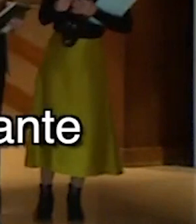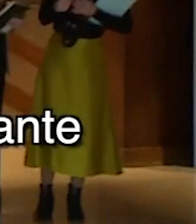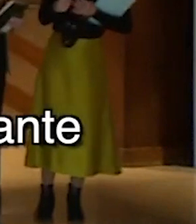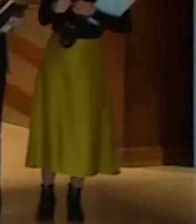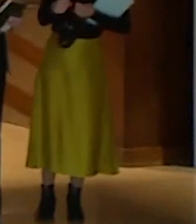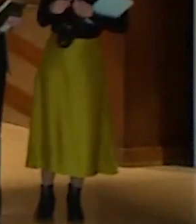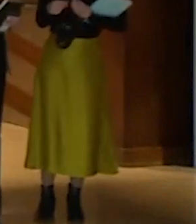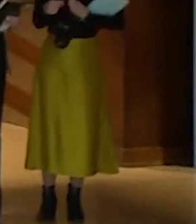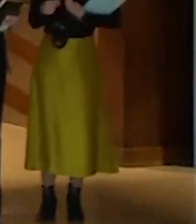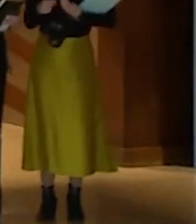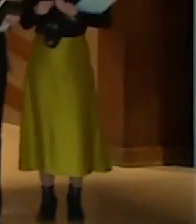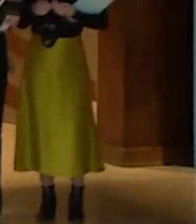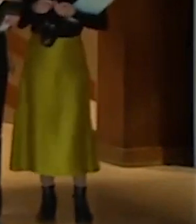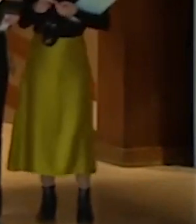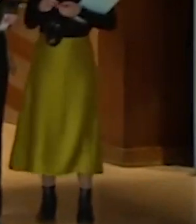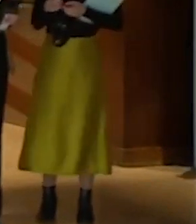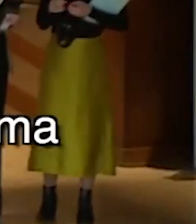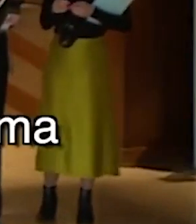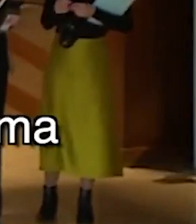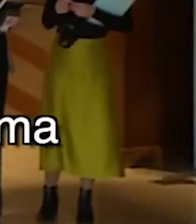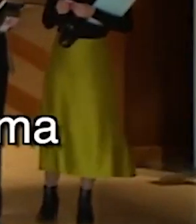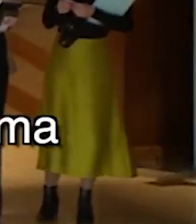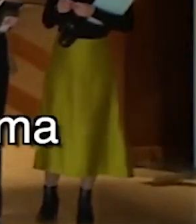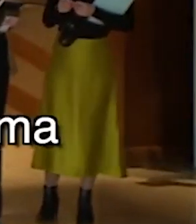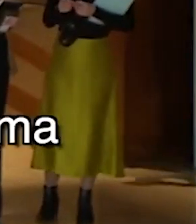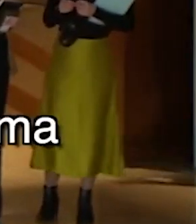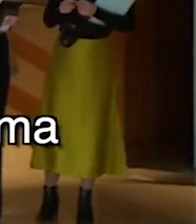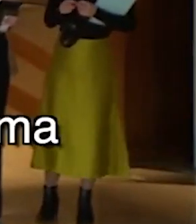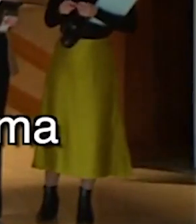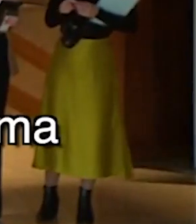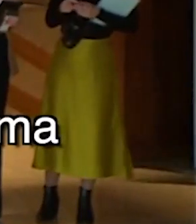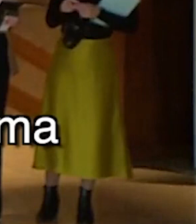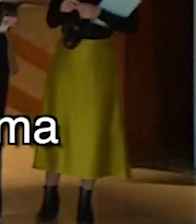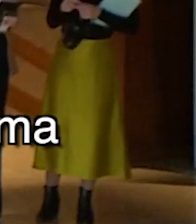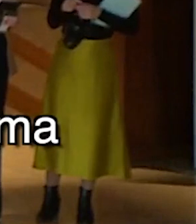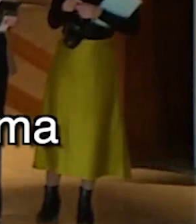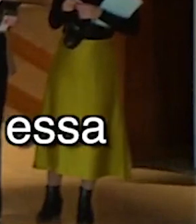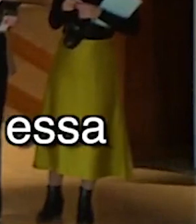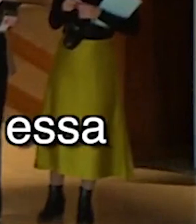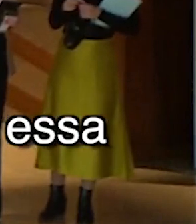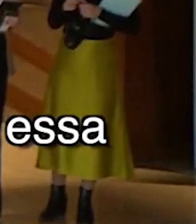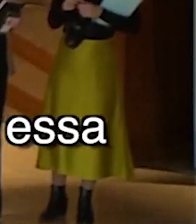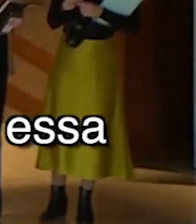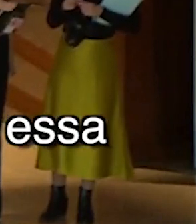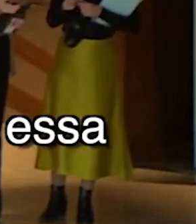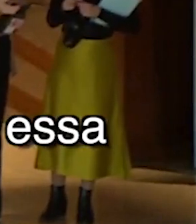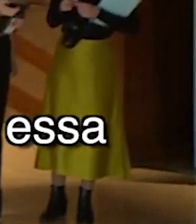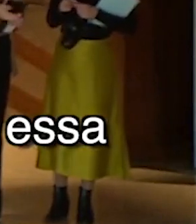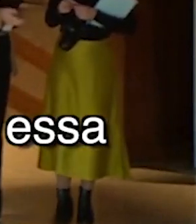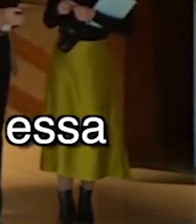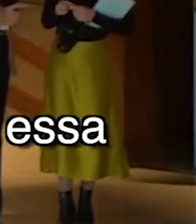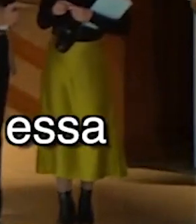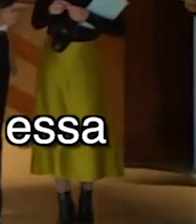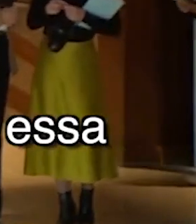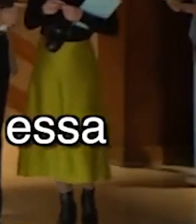together. We're all one big family. Each one from the family come with a different approach. So the best way is to sit together